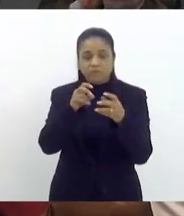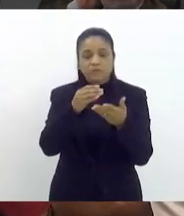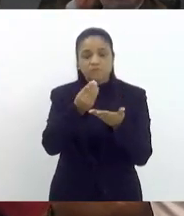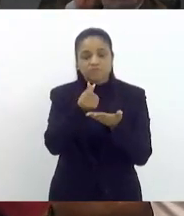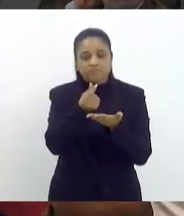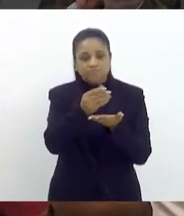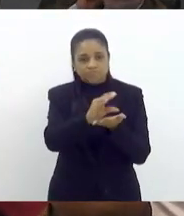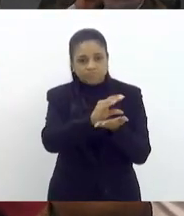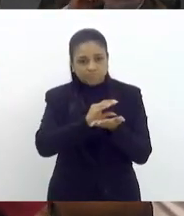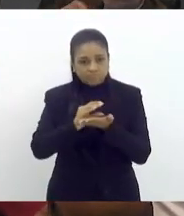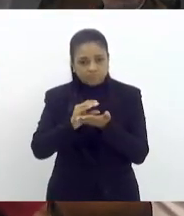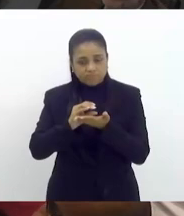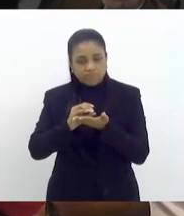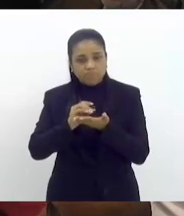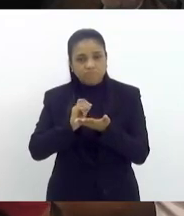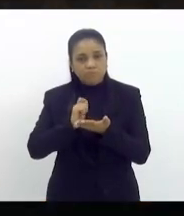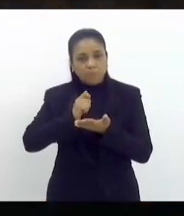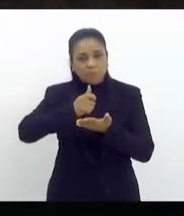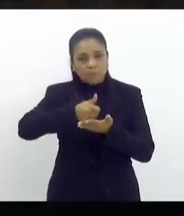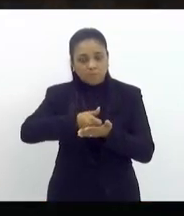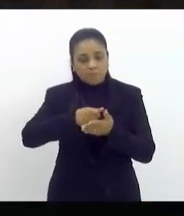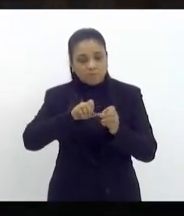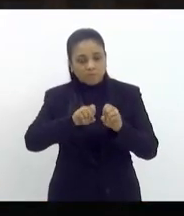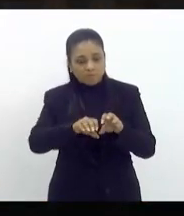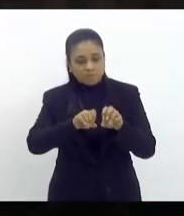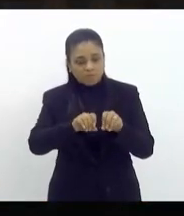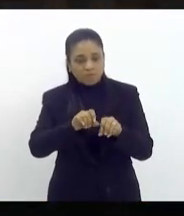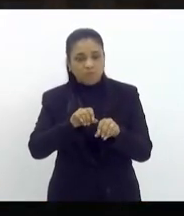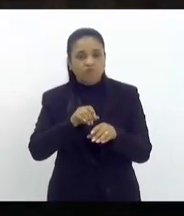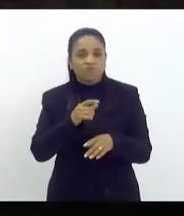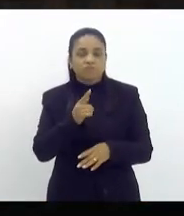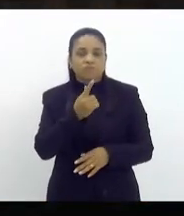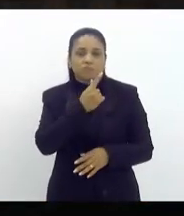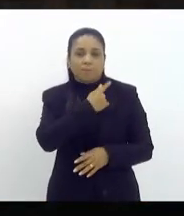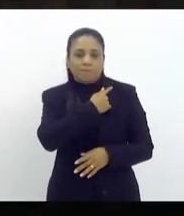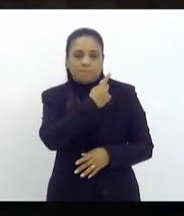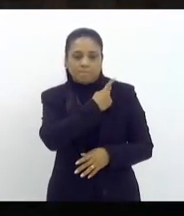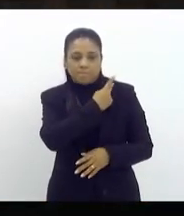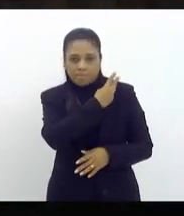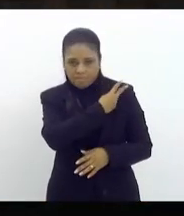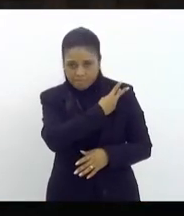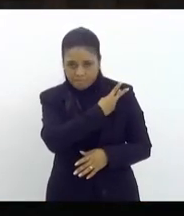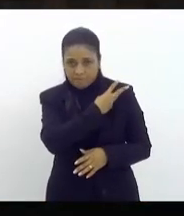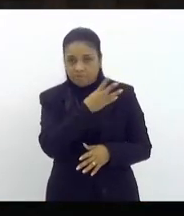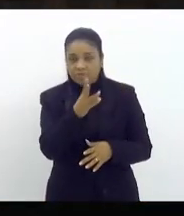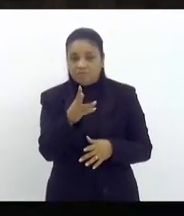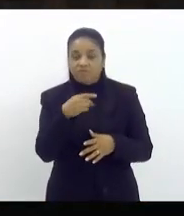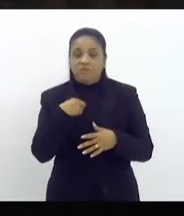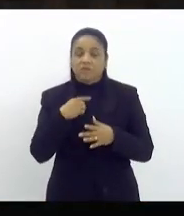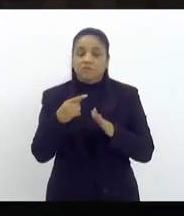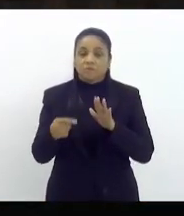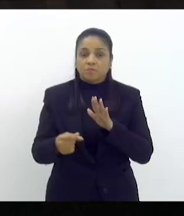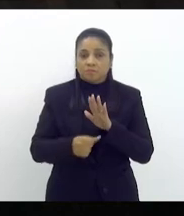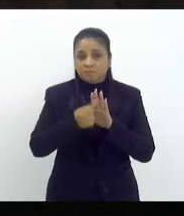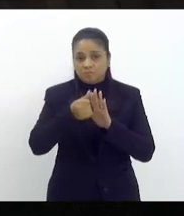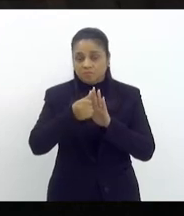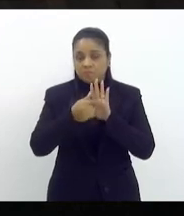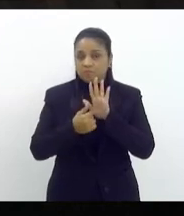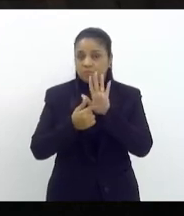no ensino médio primeiro eu quero ressaltar que o nosso voto